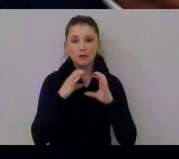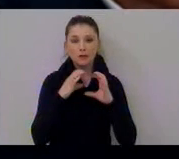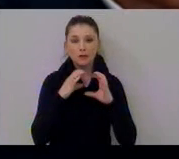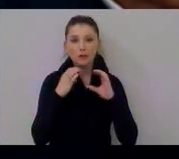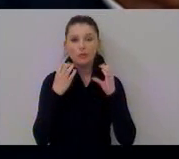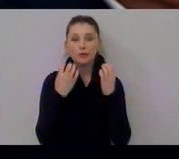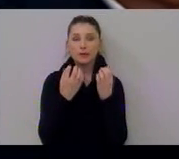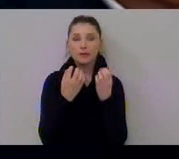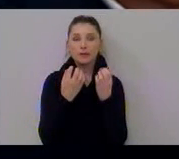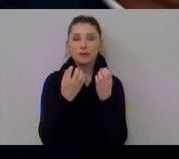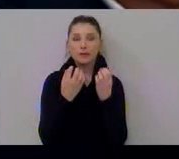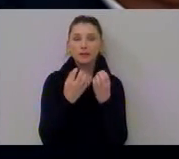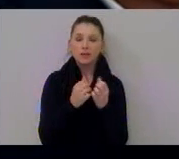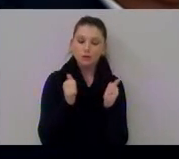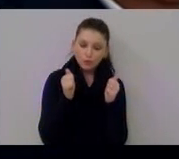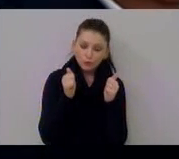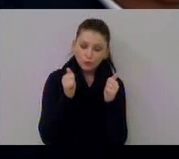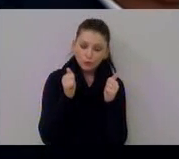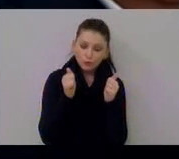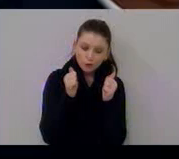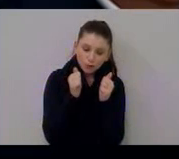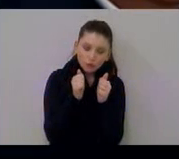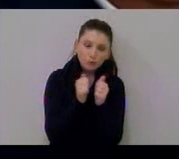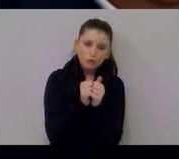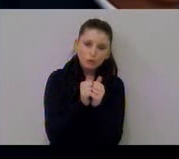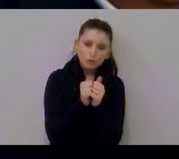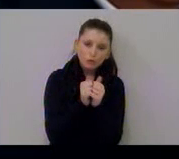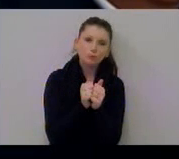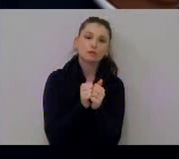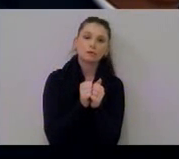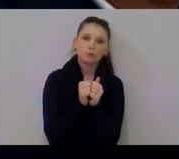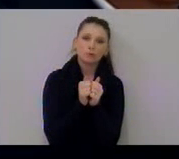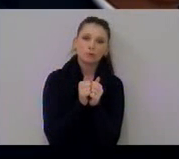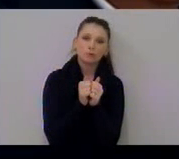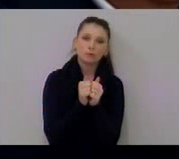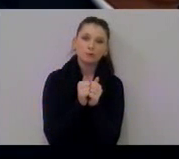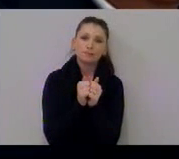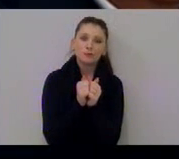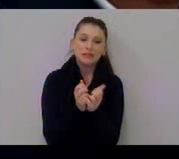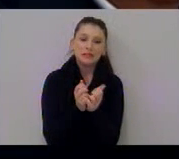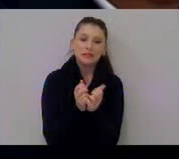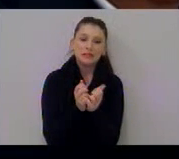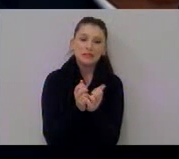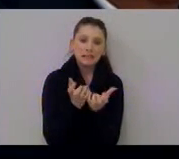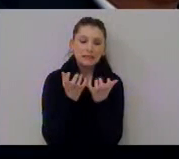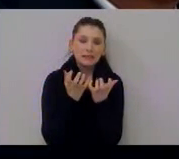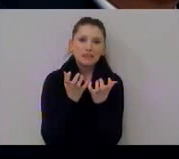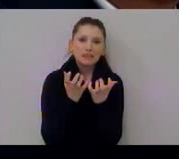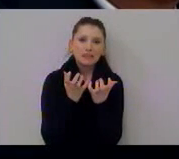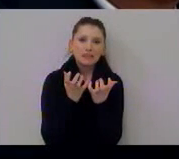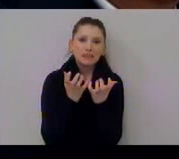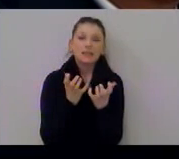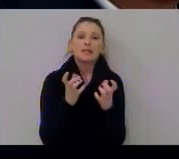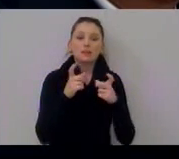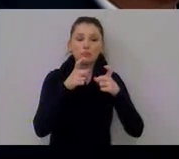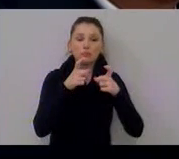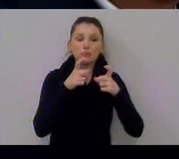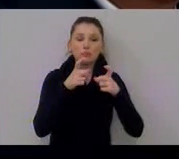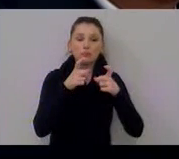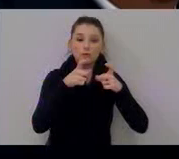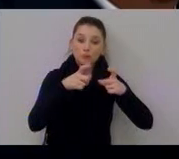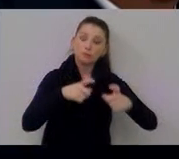unida pela abertura de um posto policial que